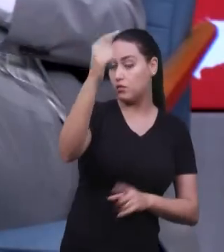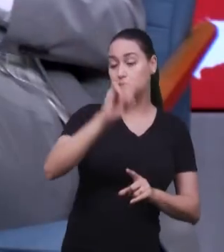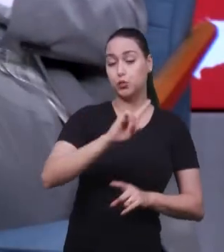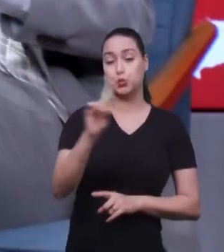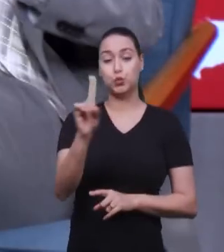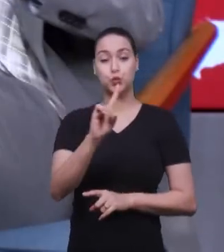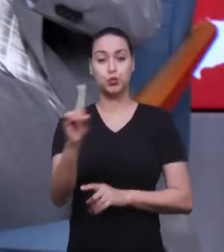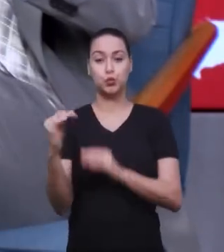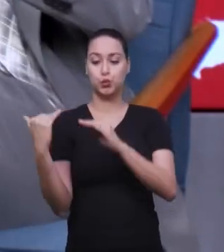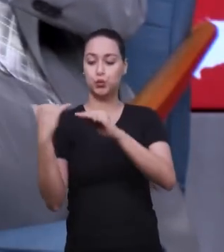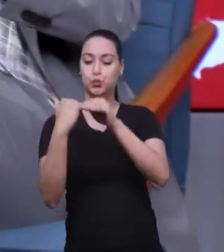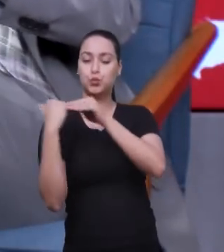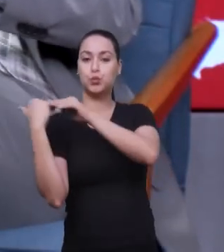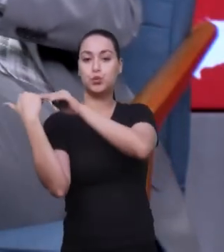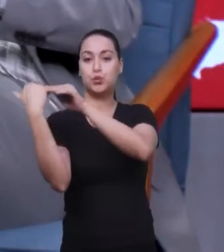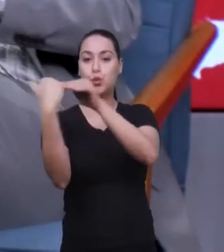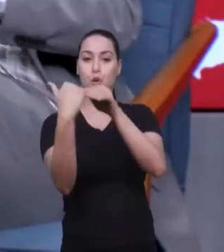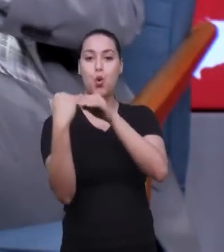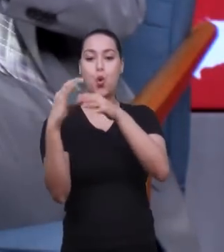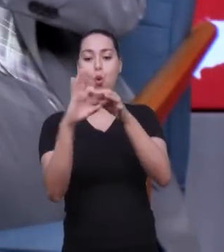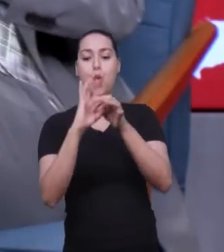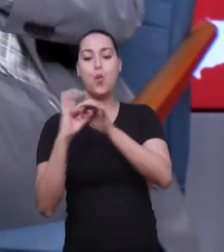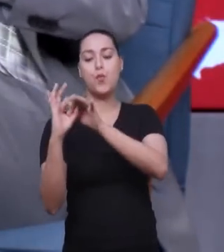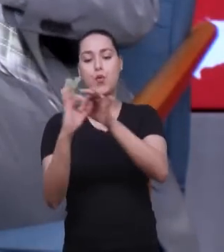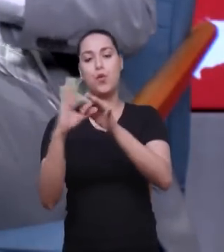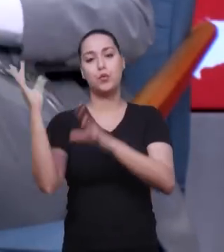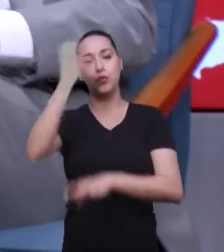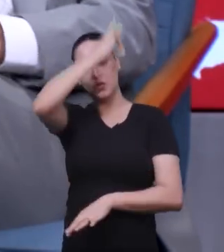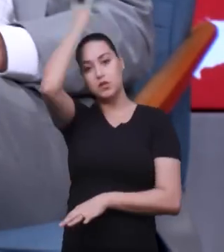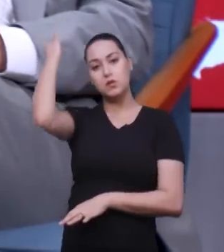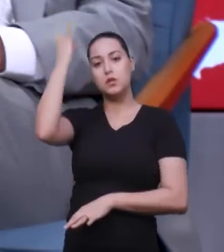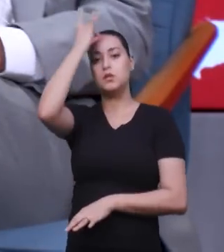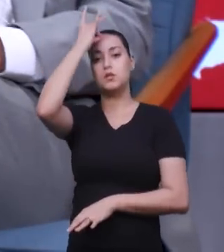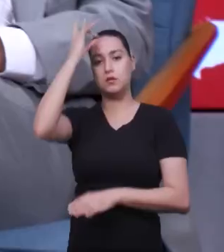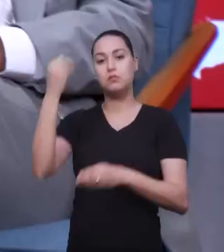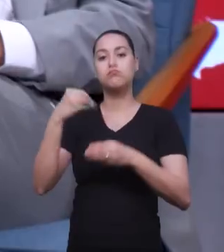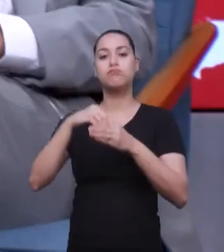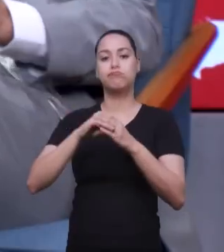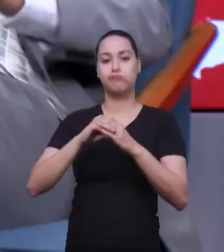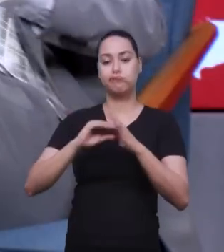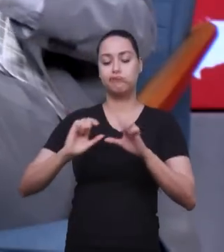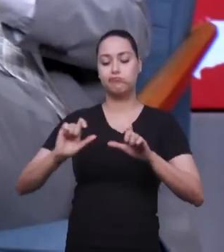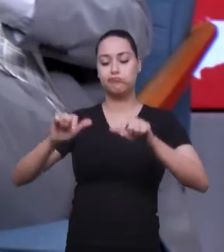por completo e é um conjunto onde o Espírito Santo opera.